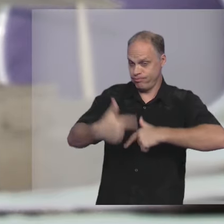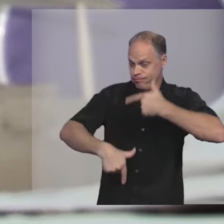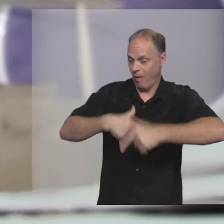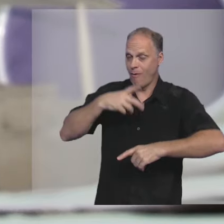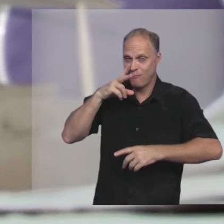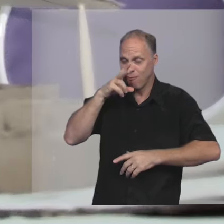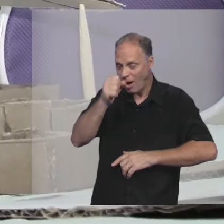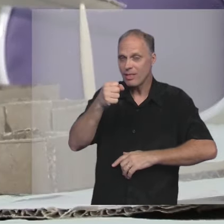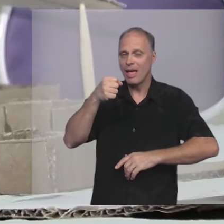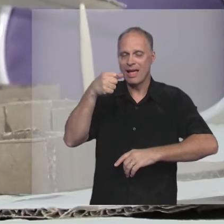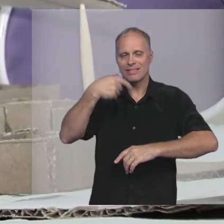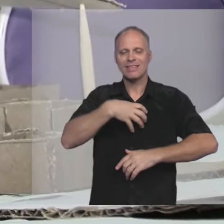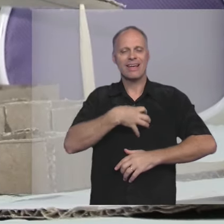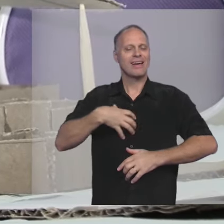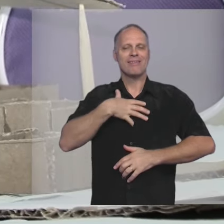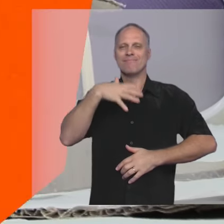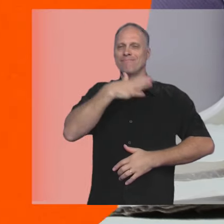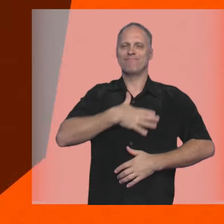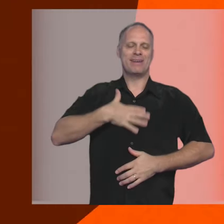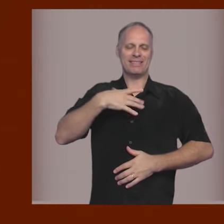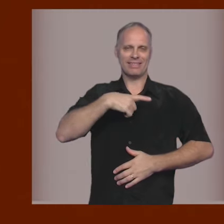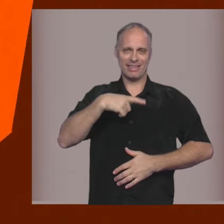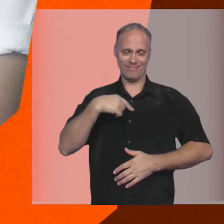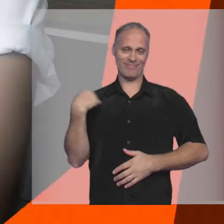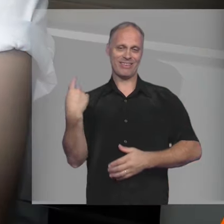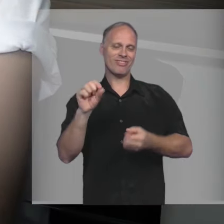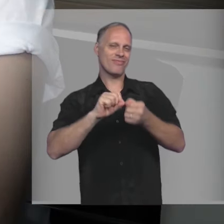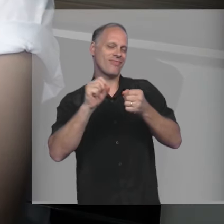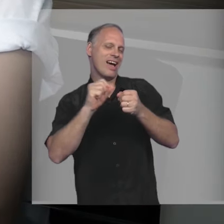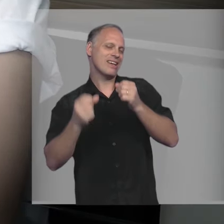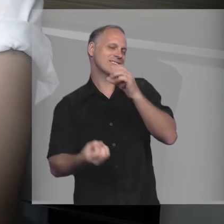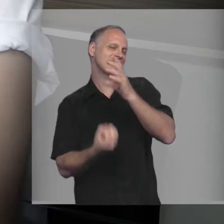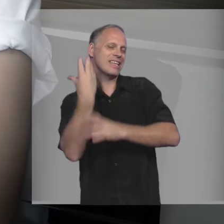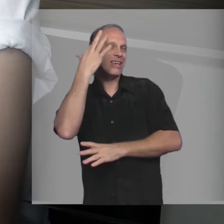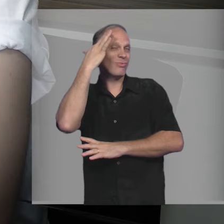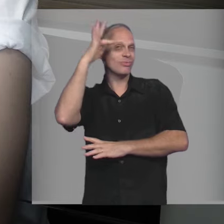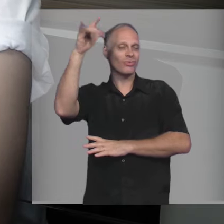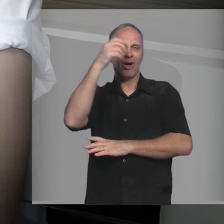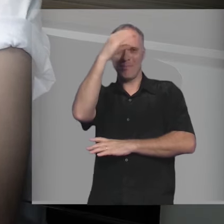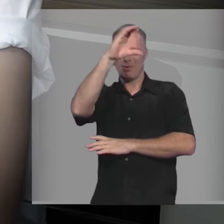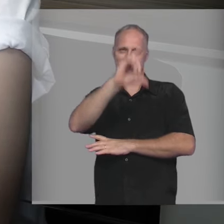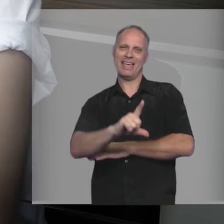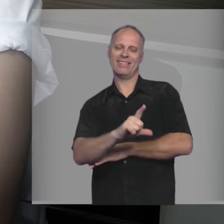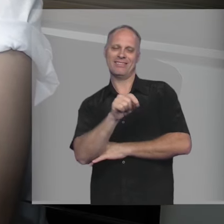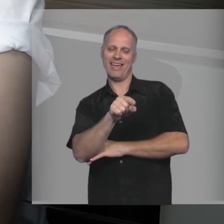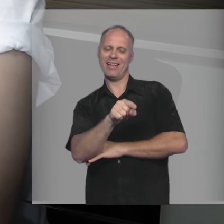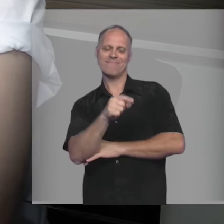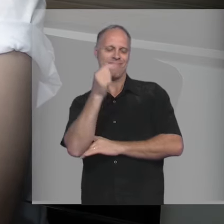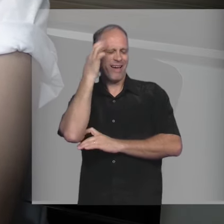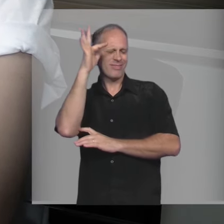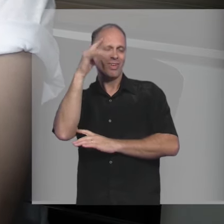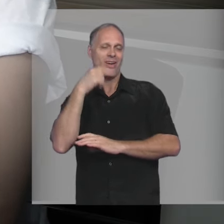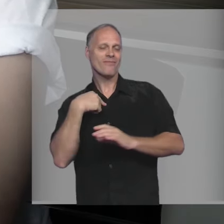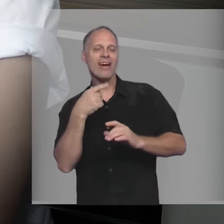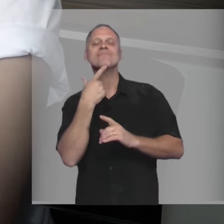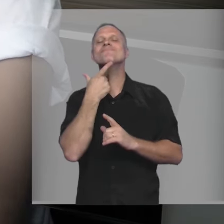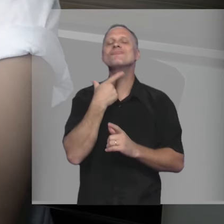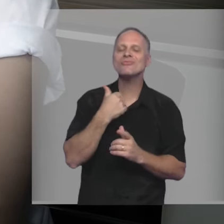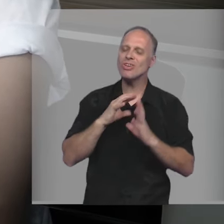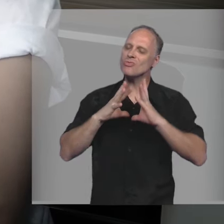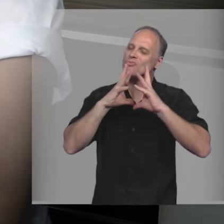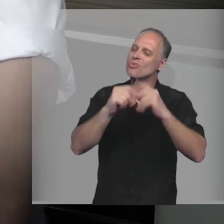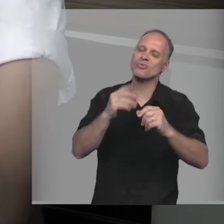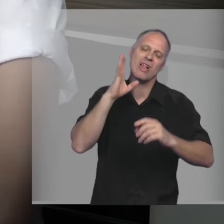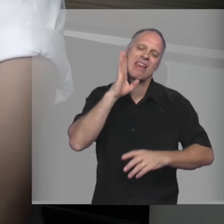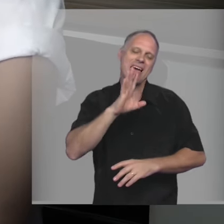de puxado, essa área é prazerosa. A gente realiza o sonho para o cliente. Isso é quando ele chega lá,